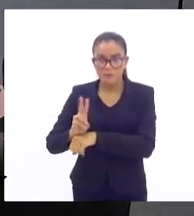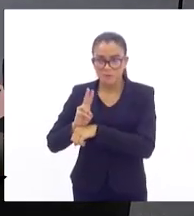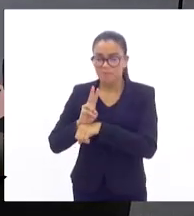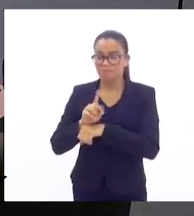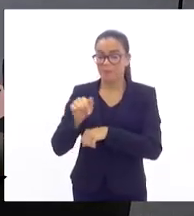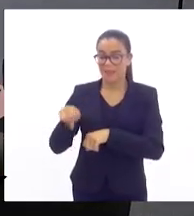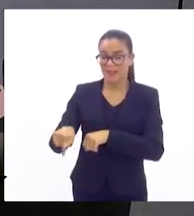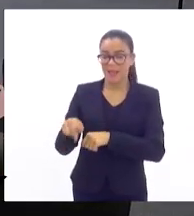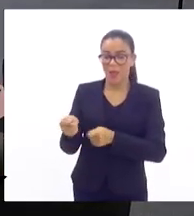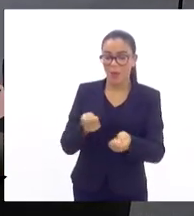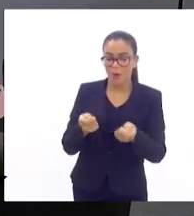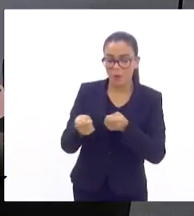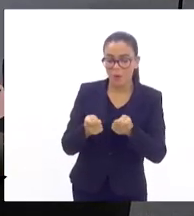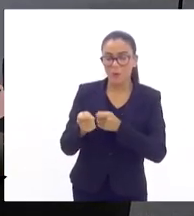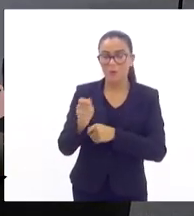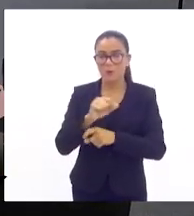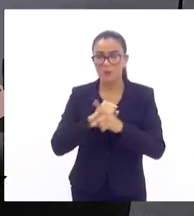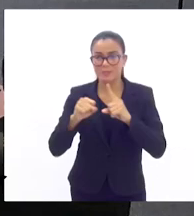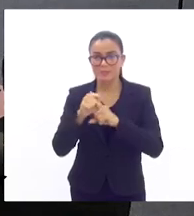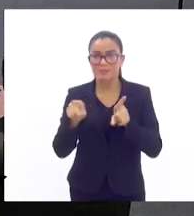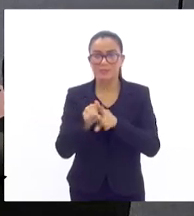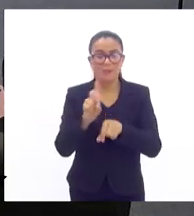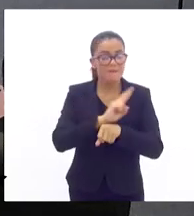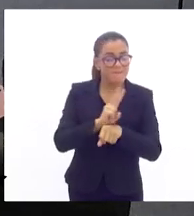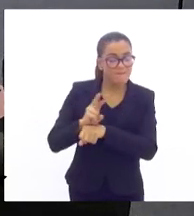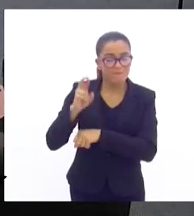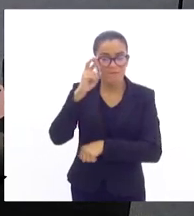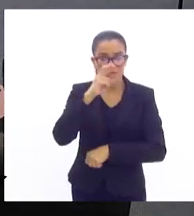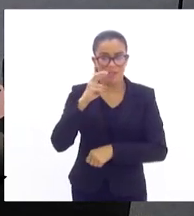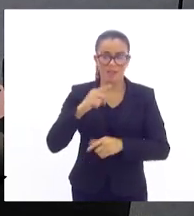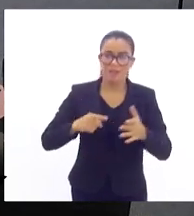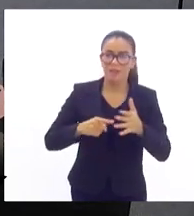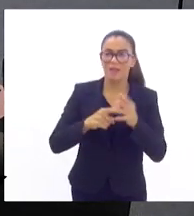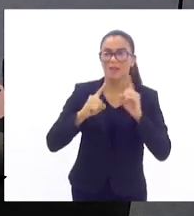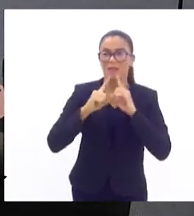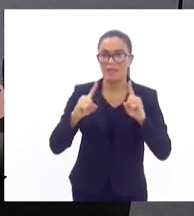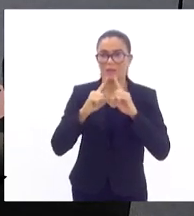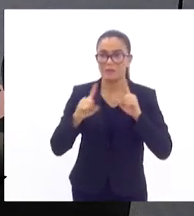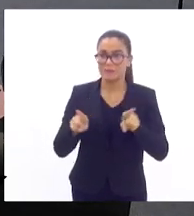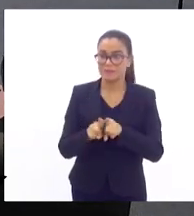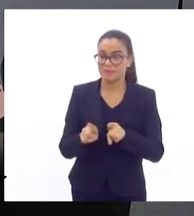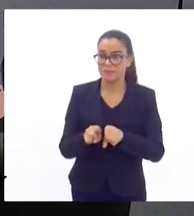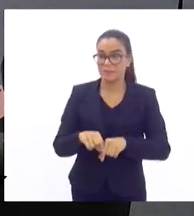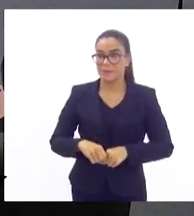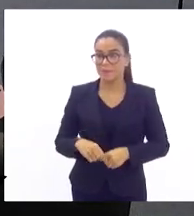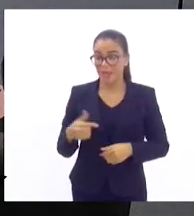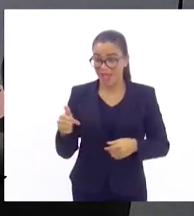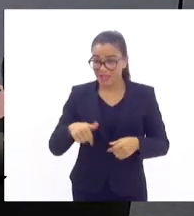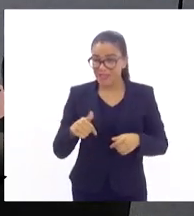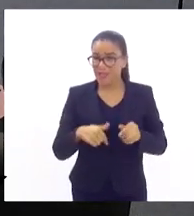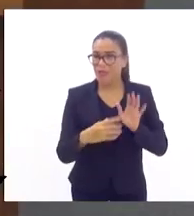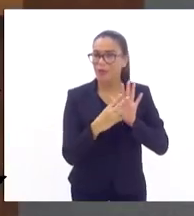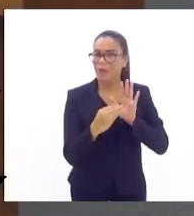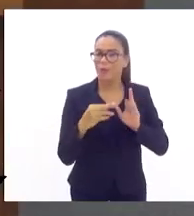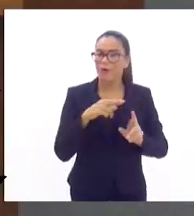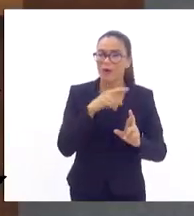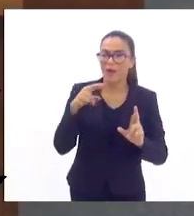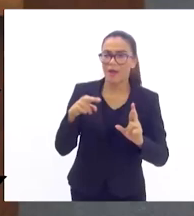controle social e a fiscalização e as denúncias. E eu trago aqui como referência o livro